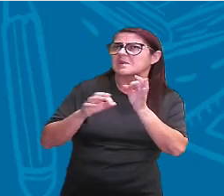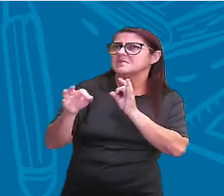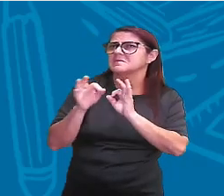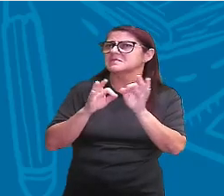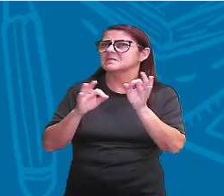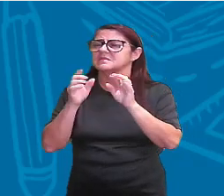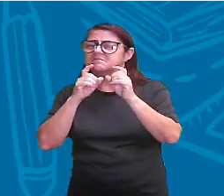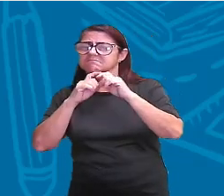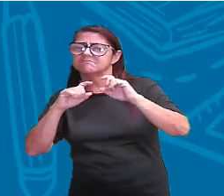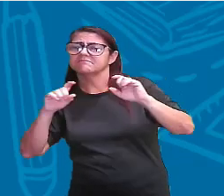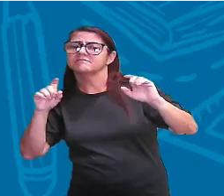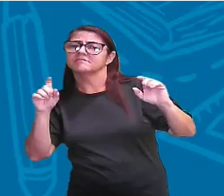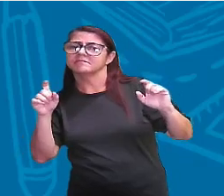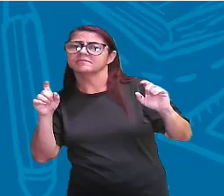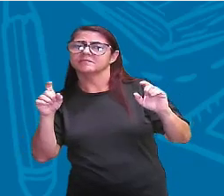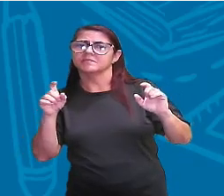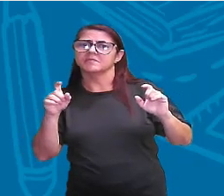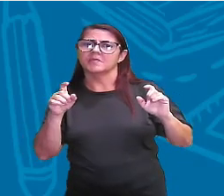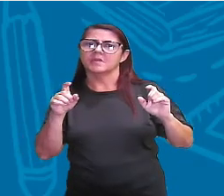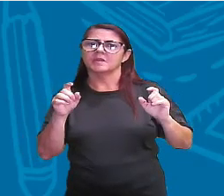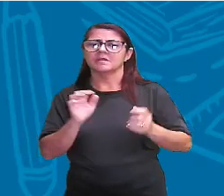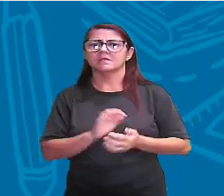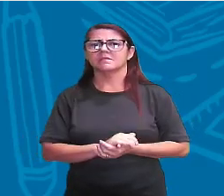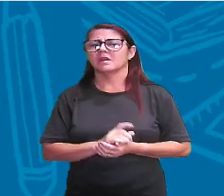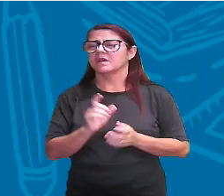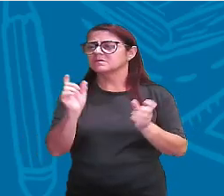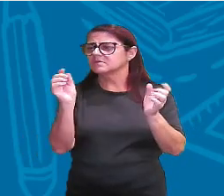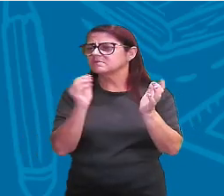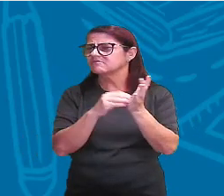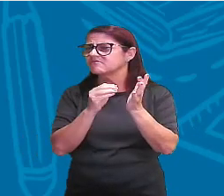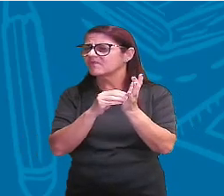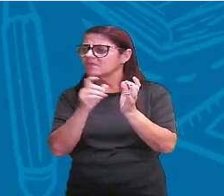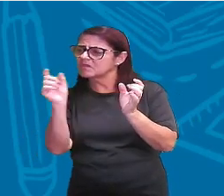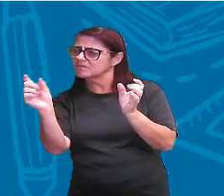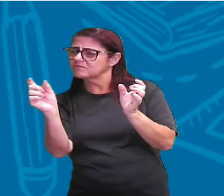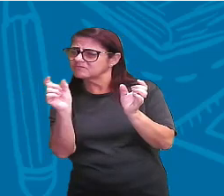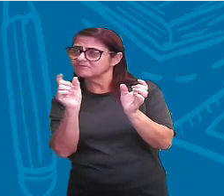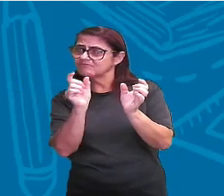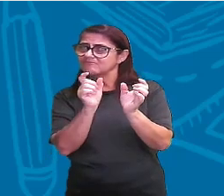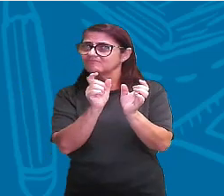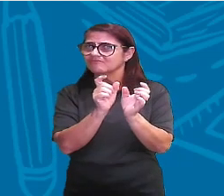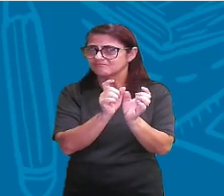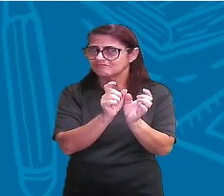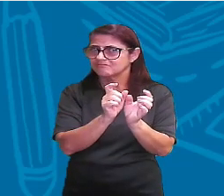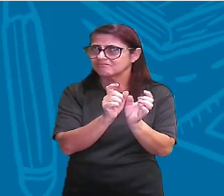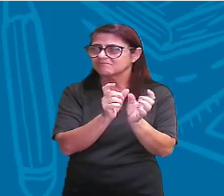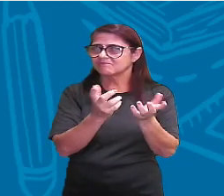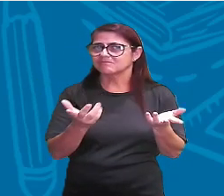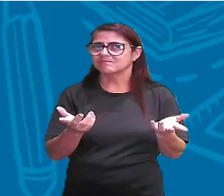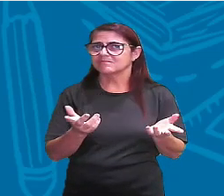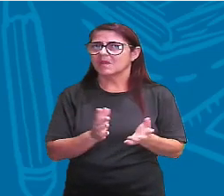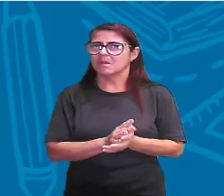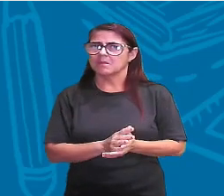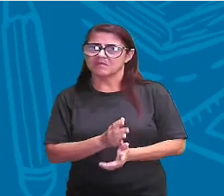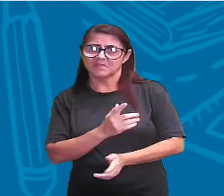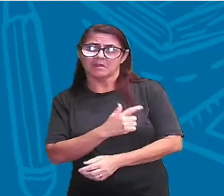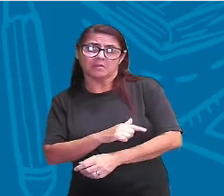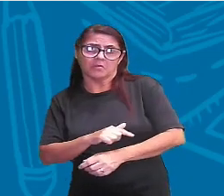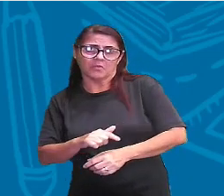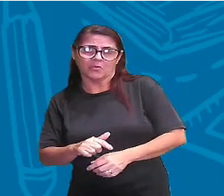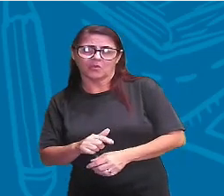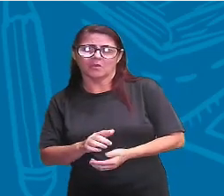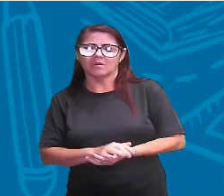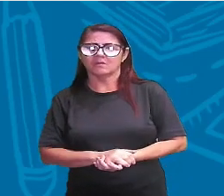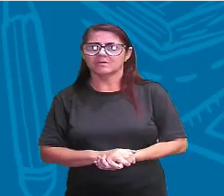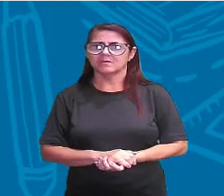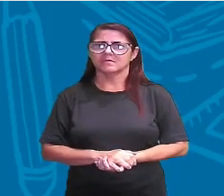minha frase. E aí coloco um pedacinho extra e dou aquela suavizada, para ficar mais educado até.